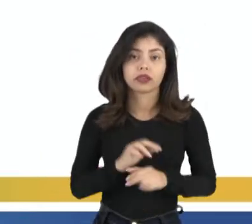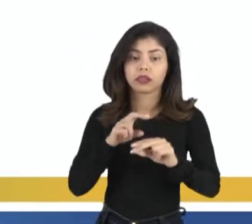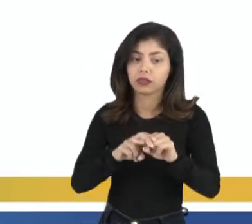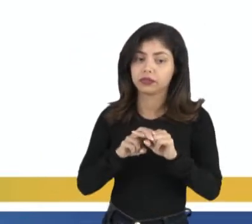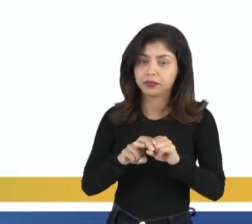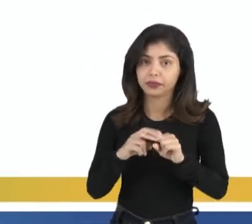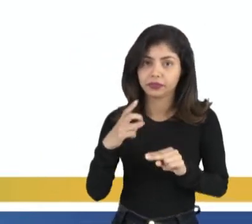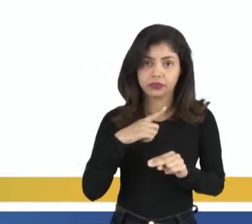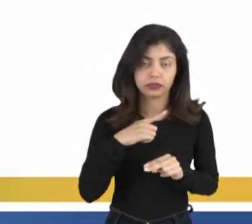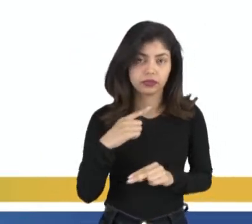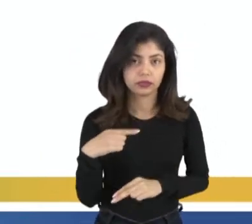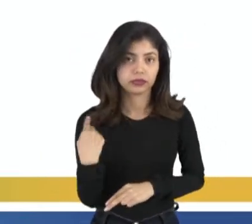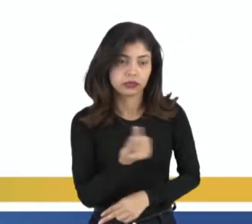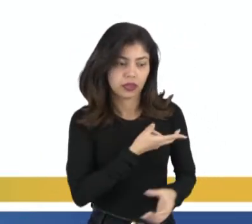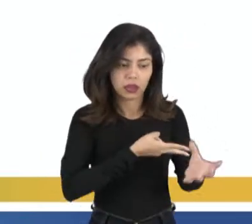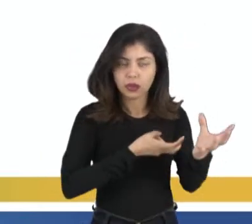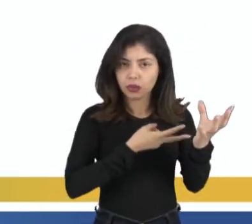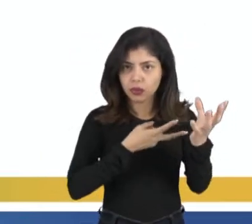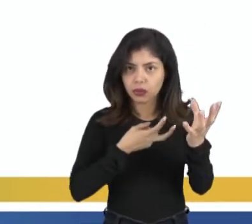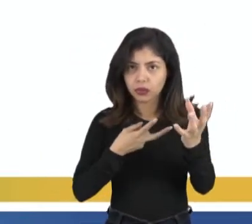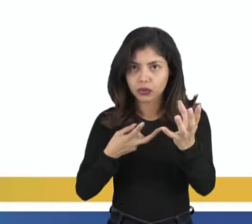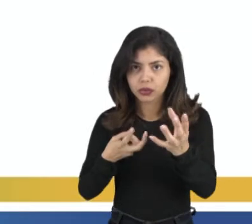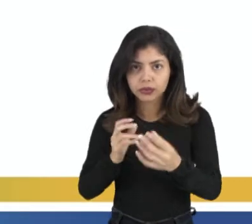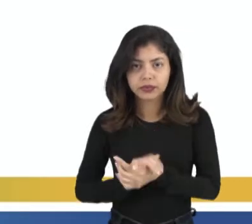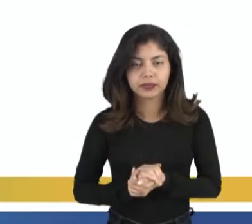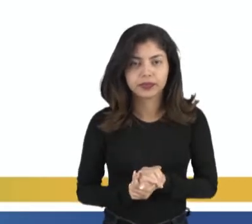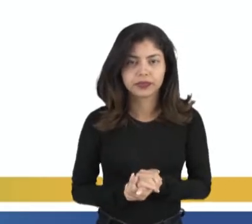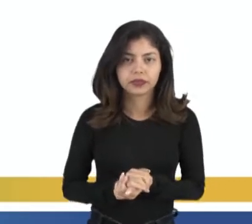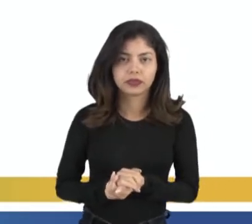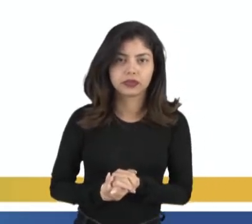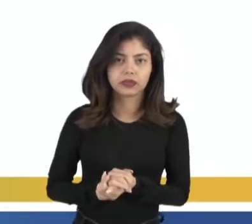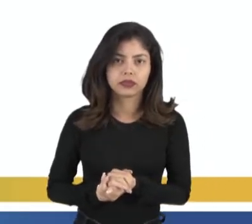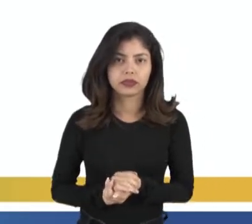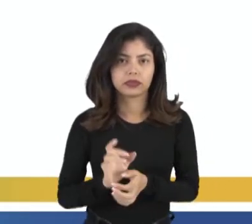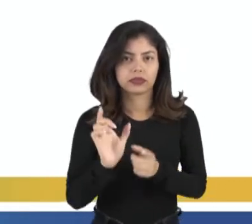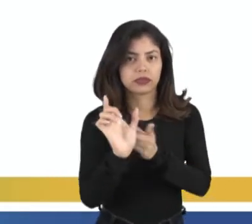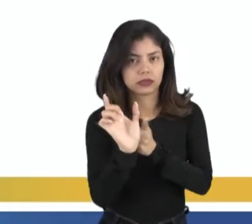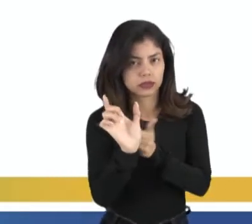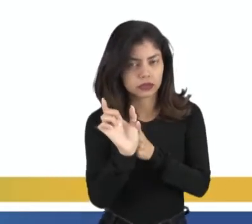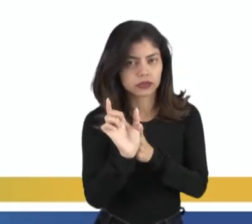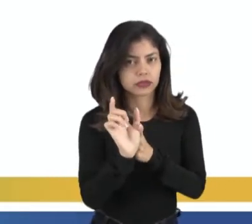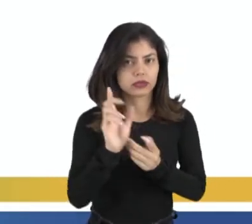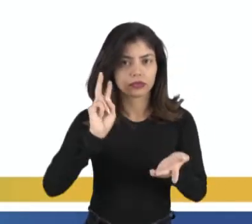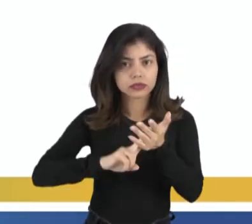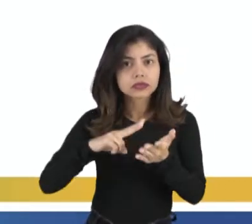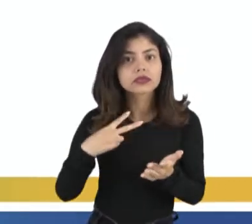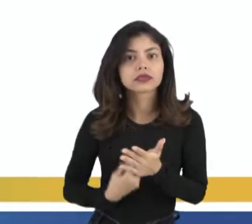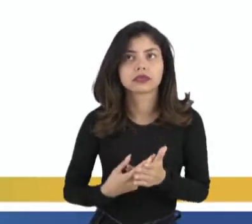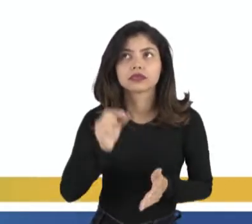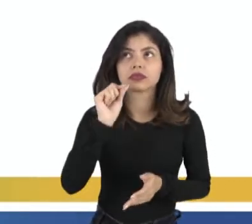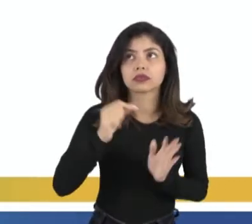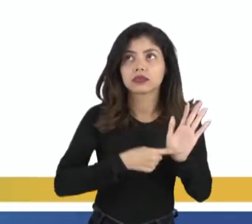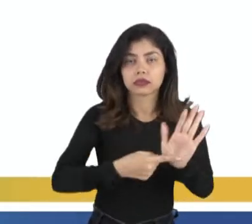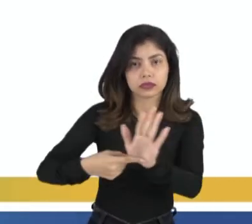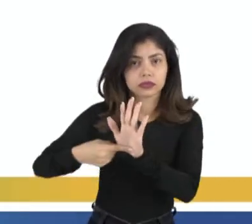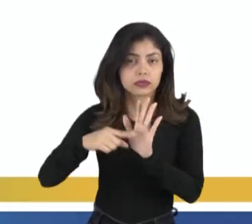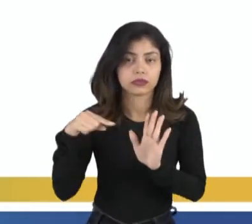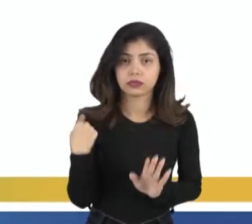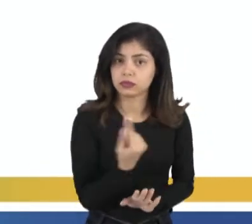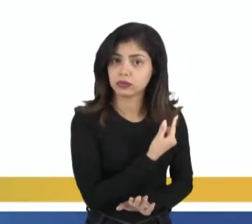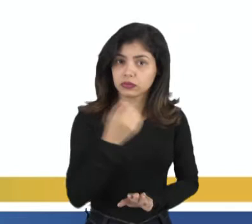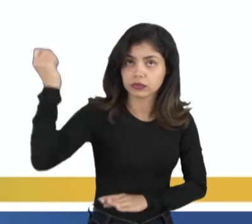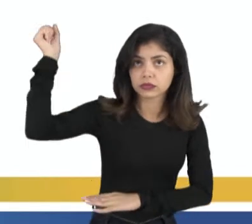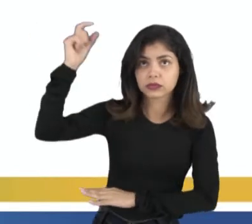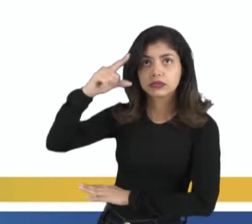aí por isso que nós estranhos né Essa essa palavra para traduzir aí o que representa o nosso